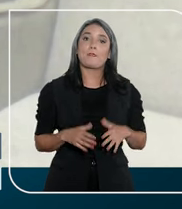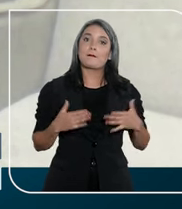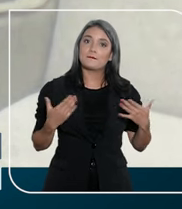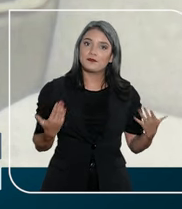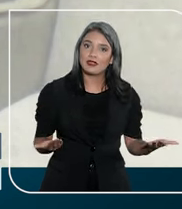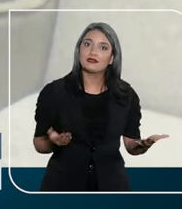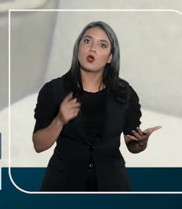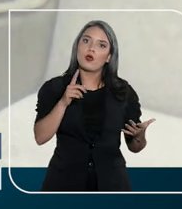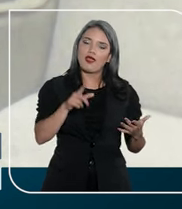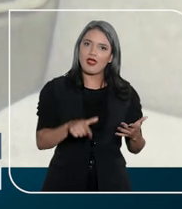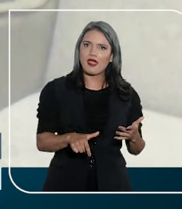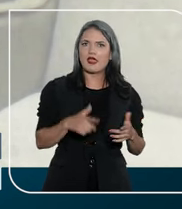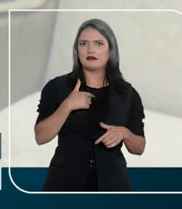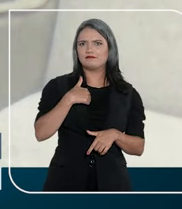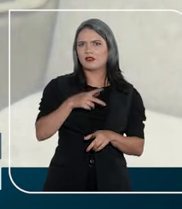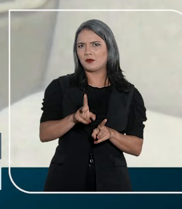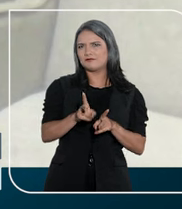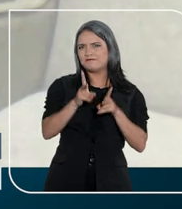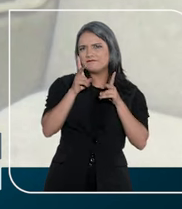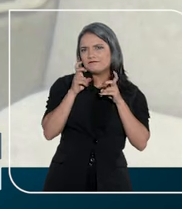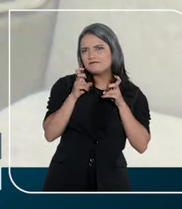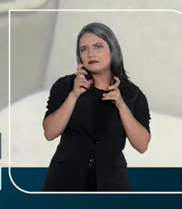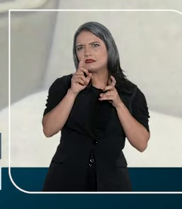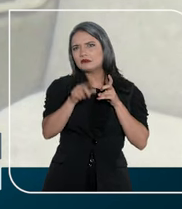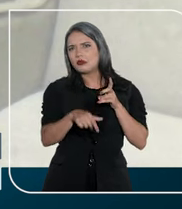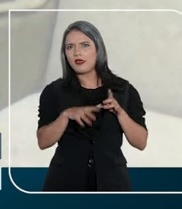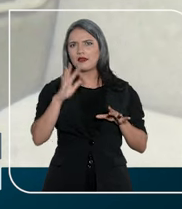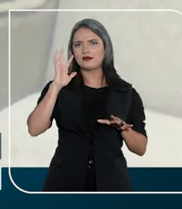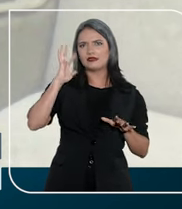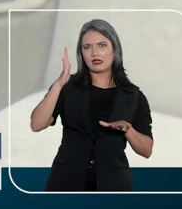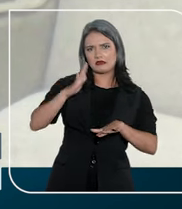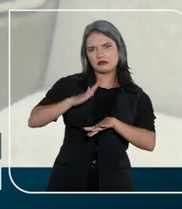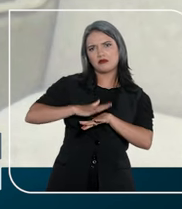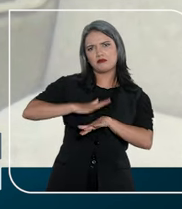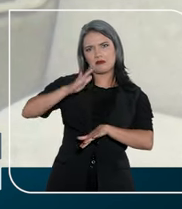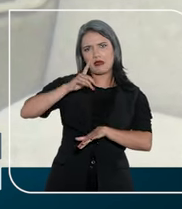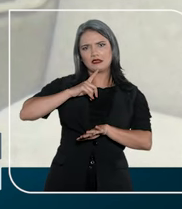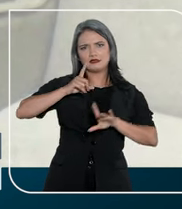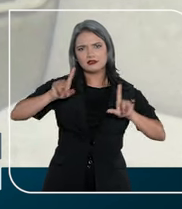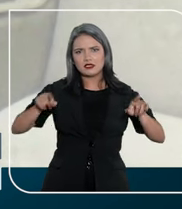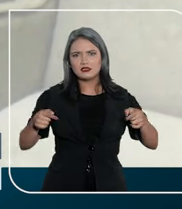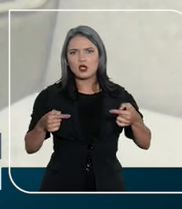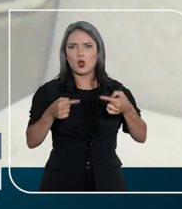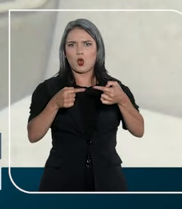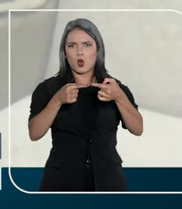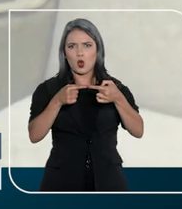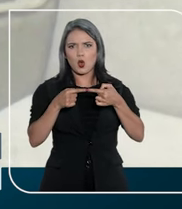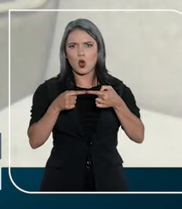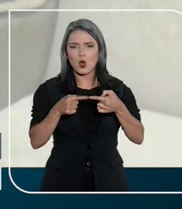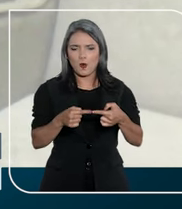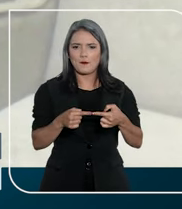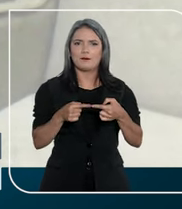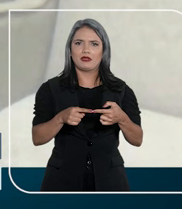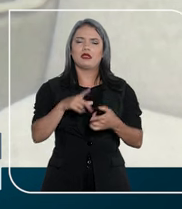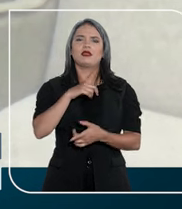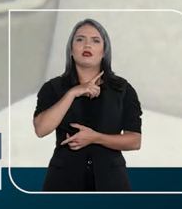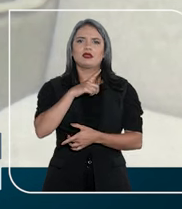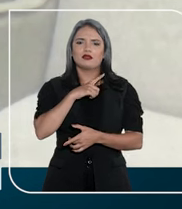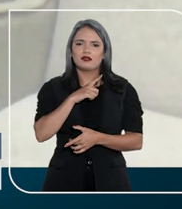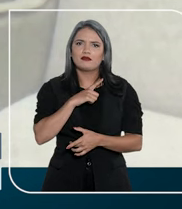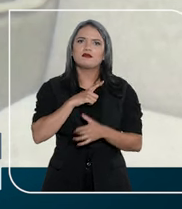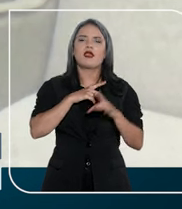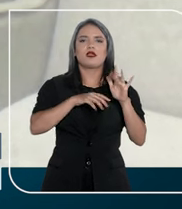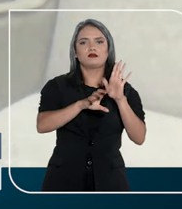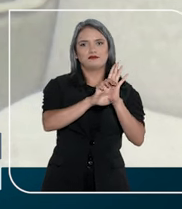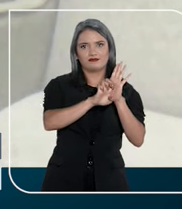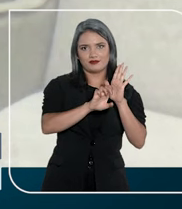esse é o entendimento que eu considero mais razoável e está mais de acordo com o princípio da vinculação ao instrumento convocatório, ao